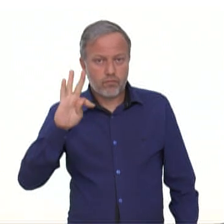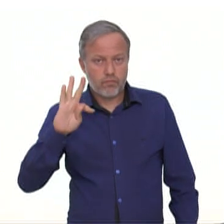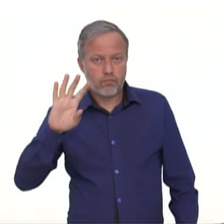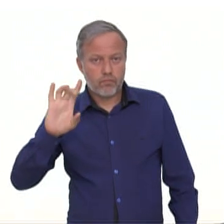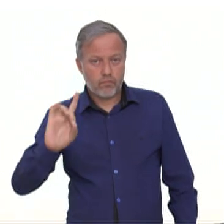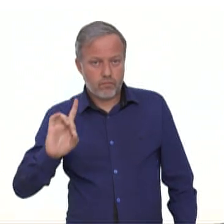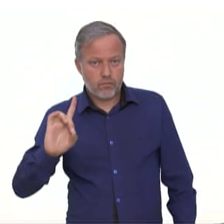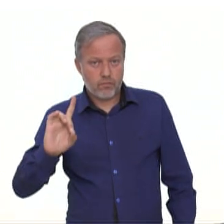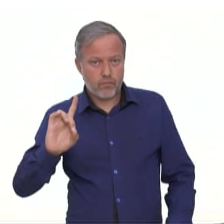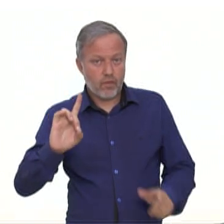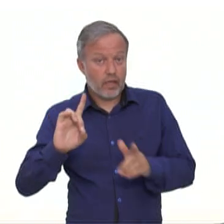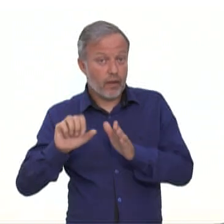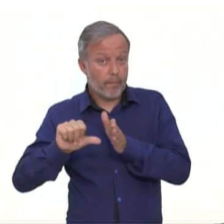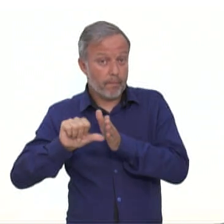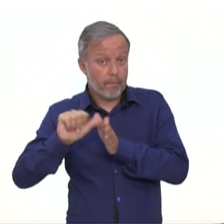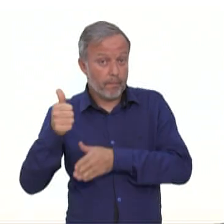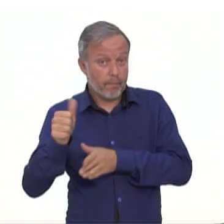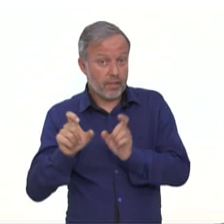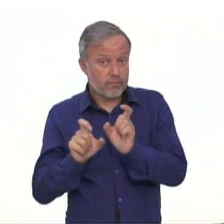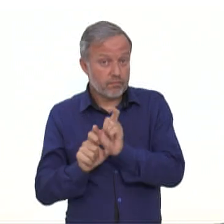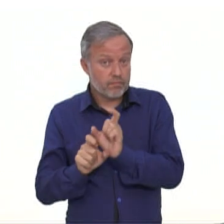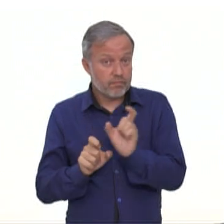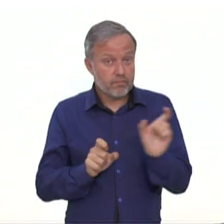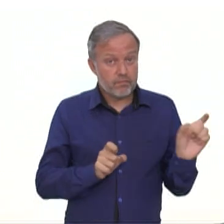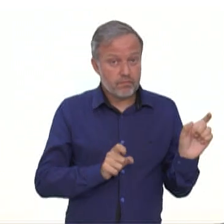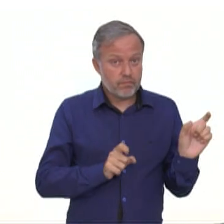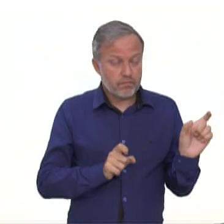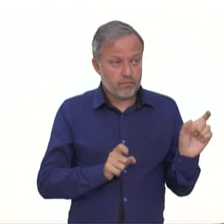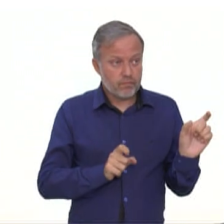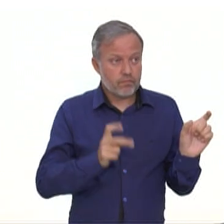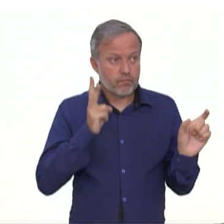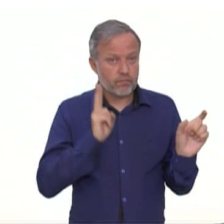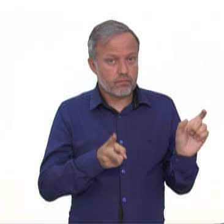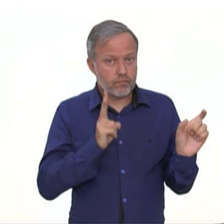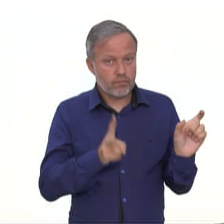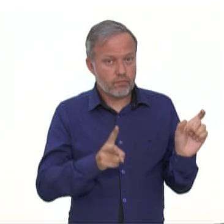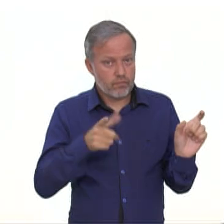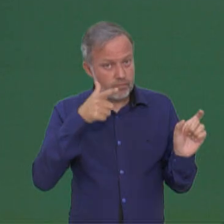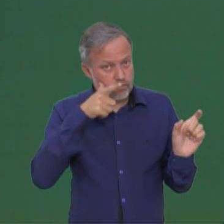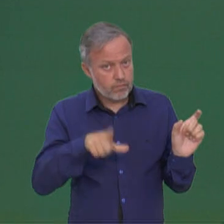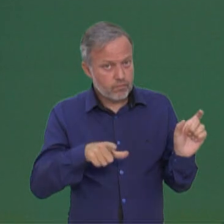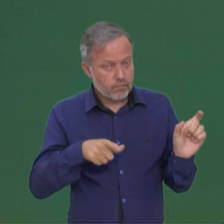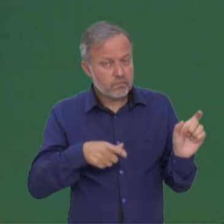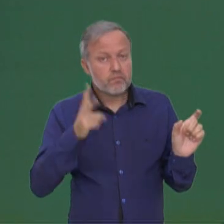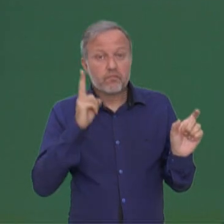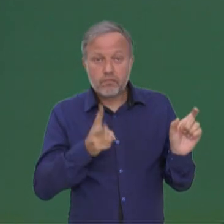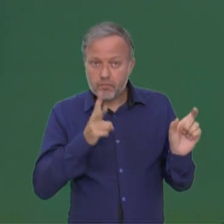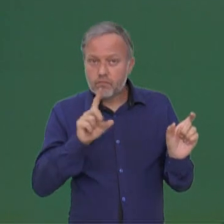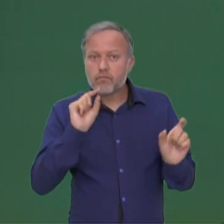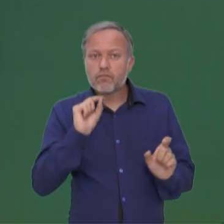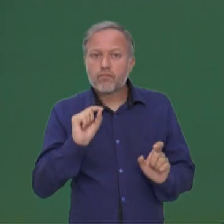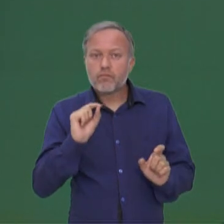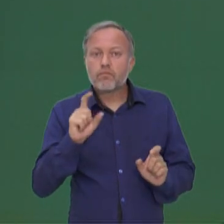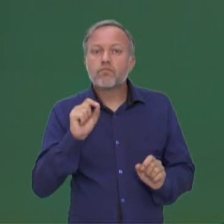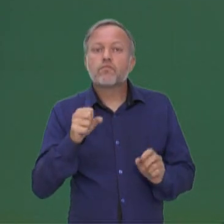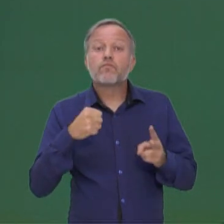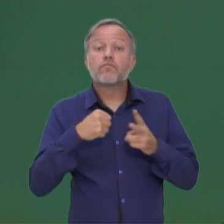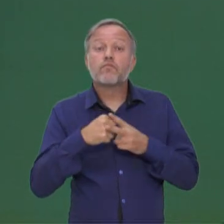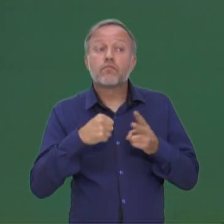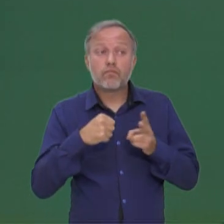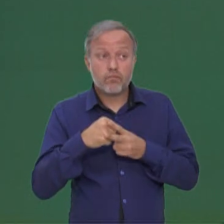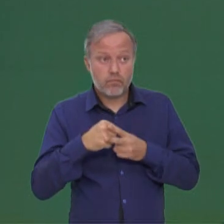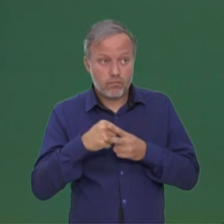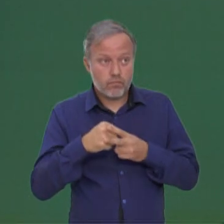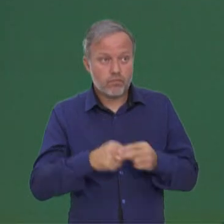na primeira oração. Sempre, sempre, sempre você vai conseguir fazer a pergunta o que para o